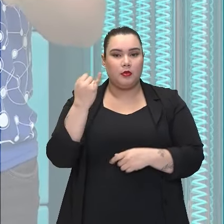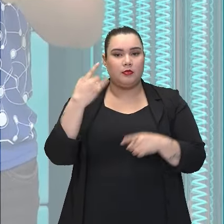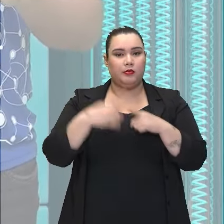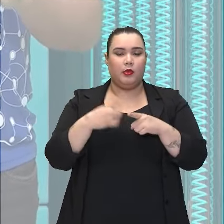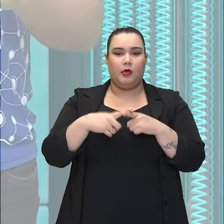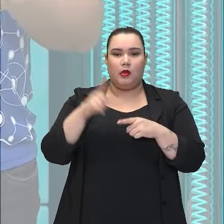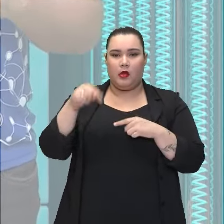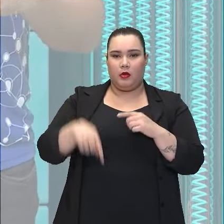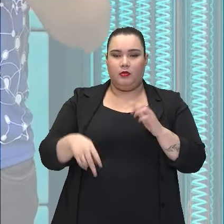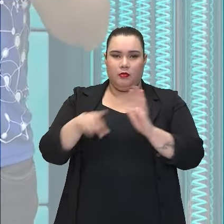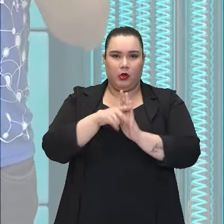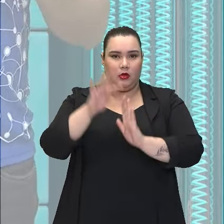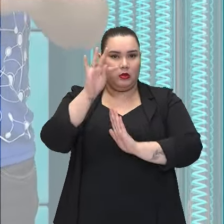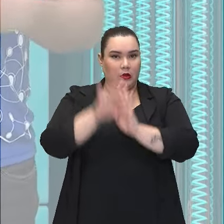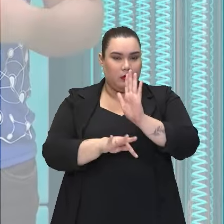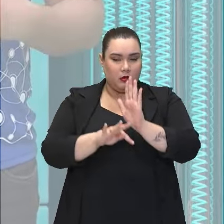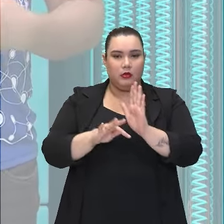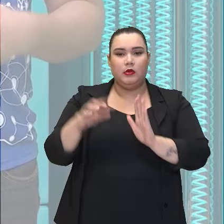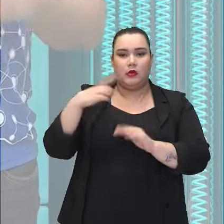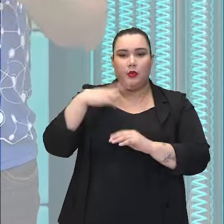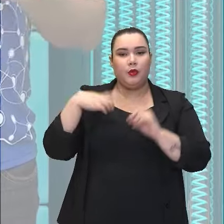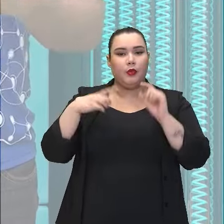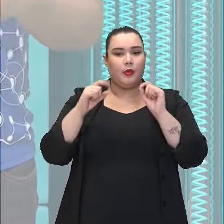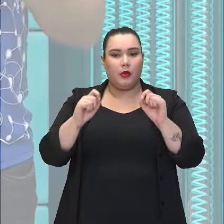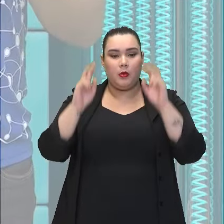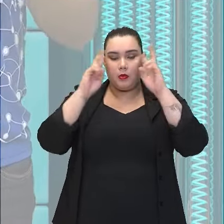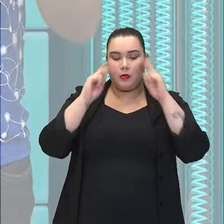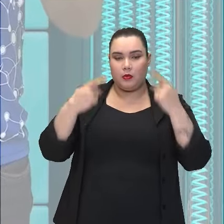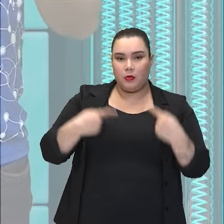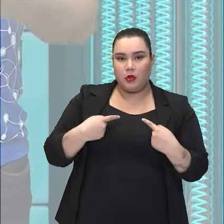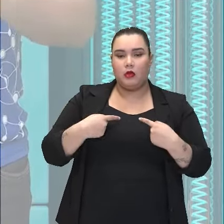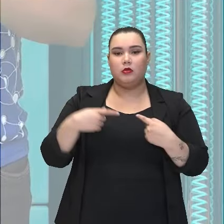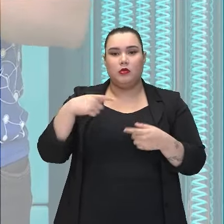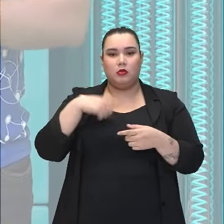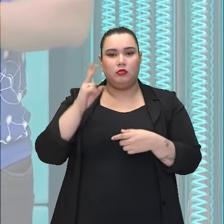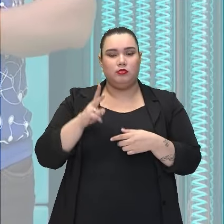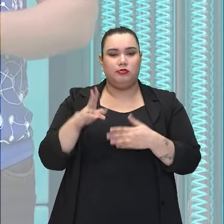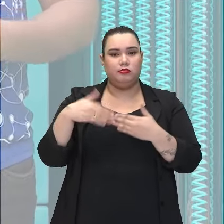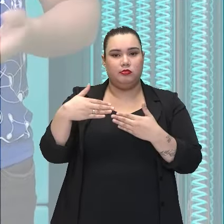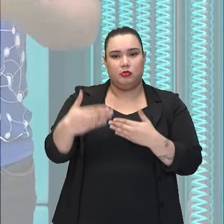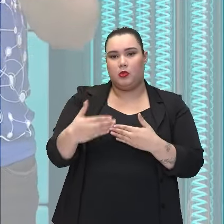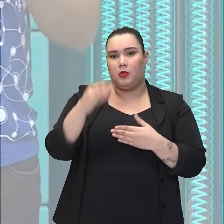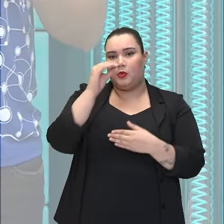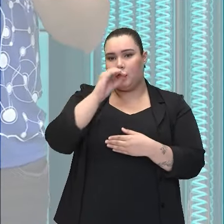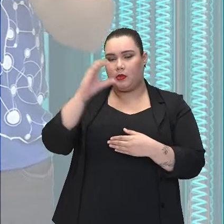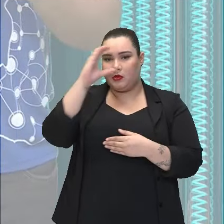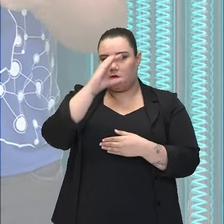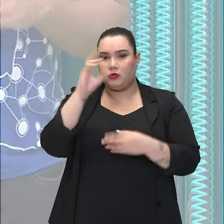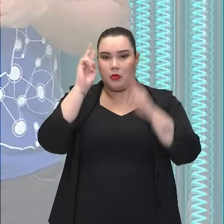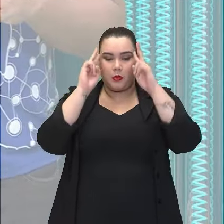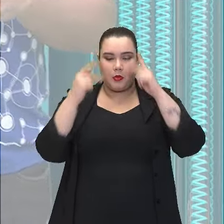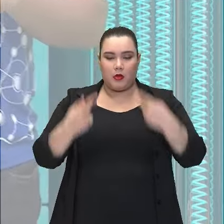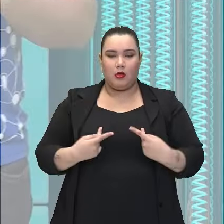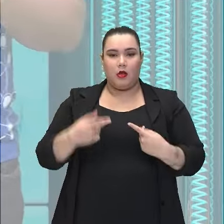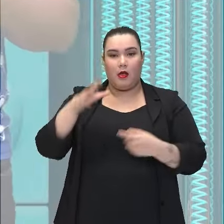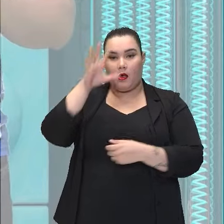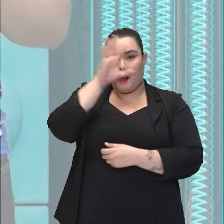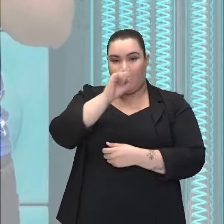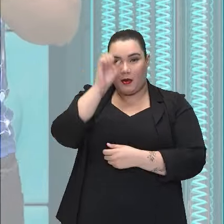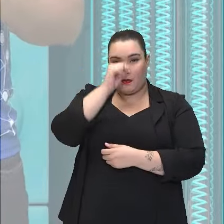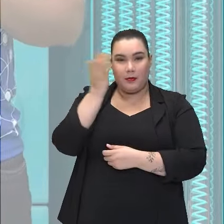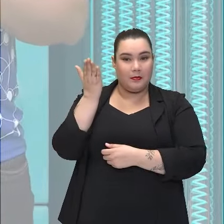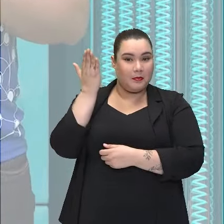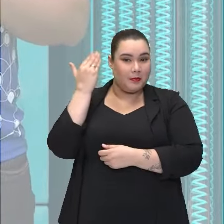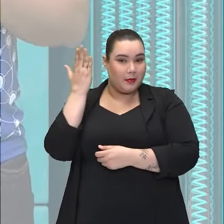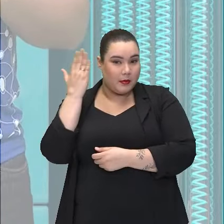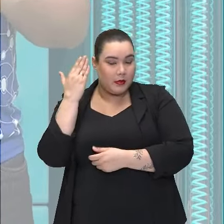por meio desses textos que a humanidade continua perpetuando o seu conhecimento. Então, algo que foi aprendido lá no